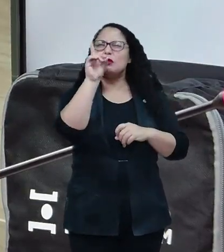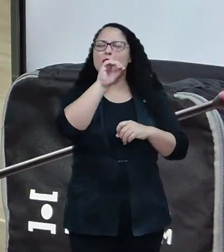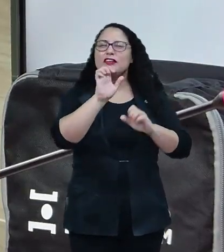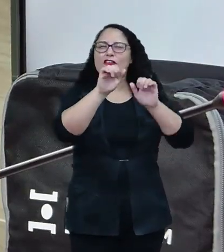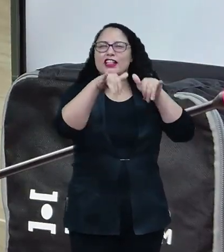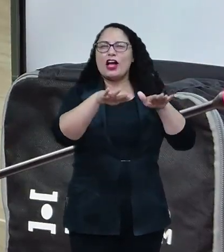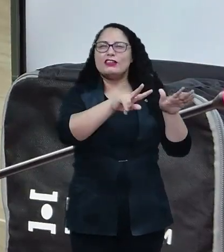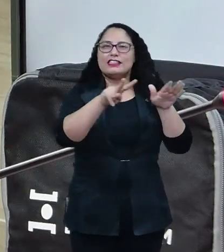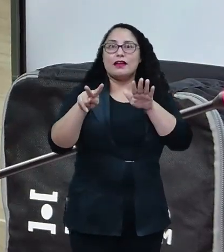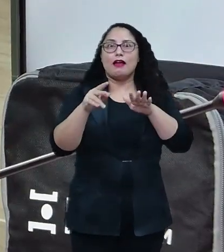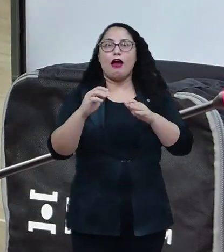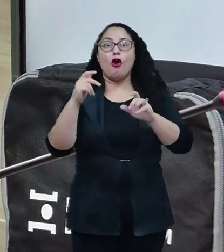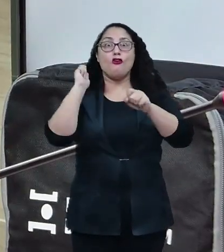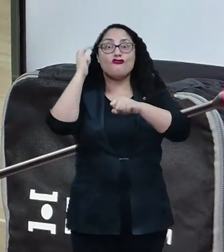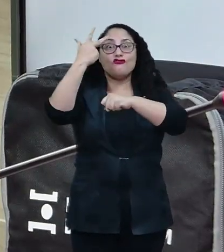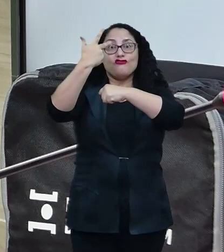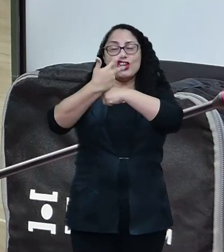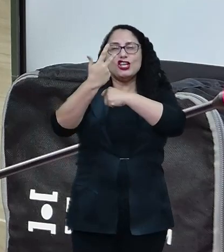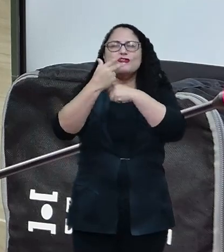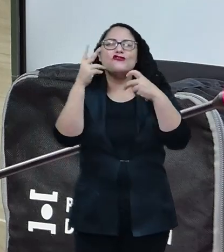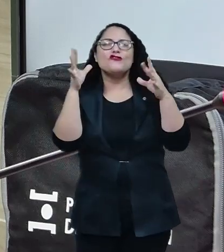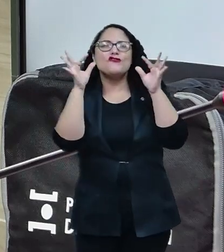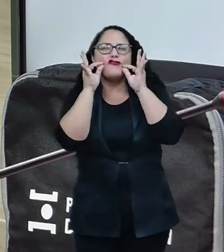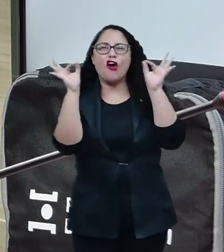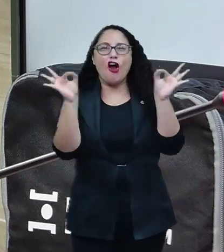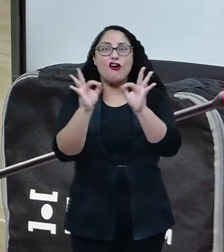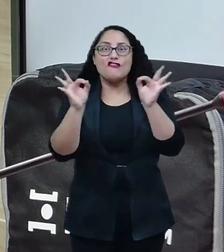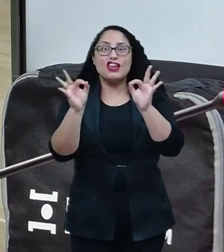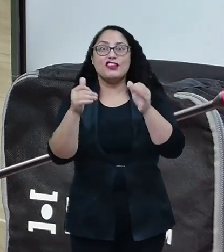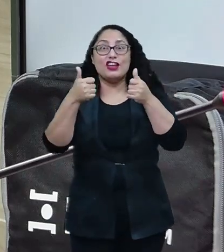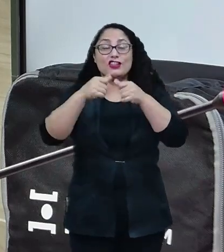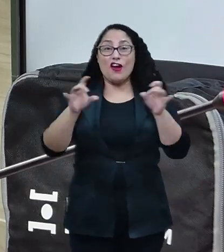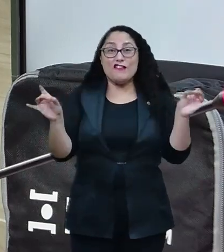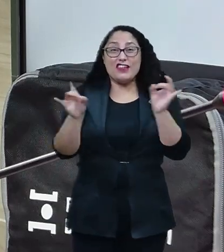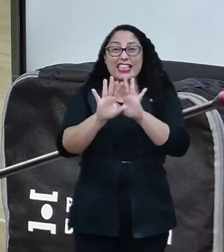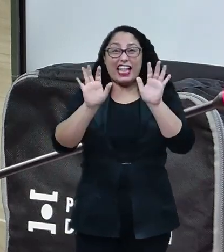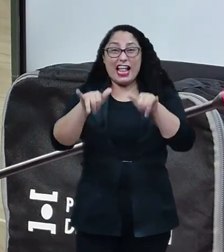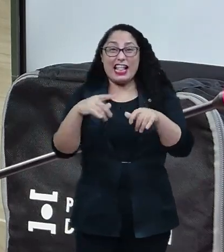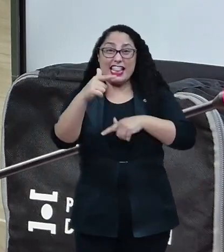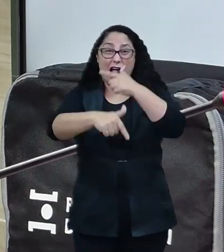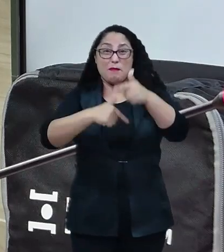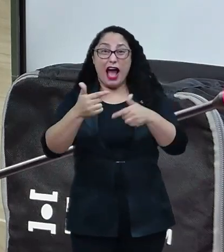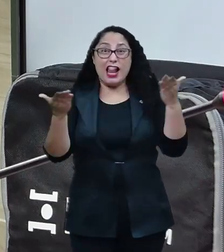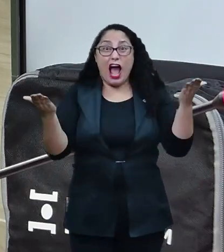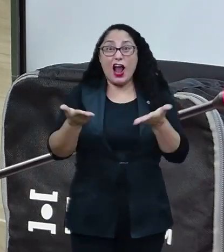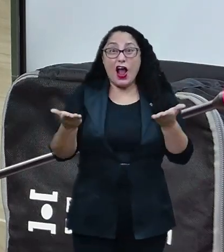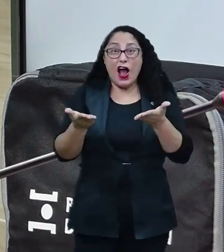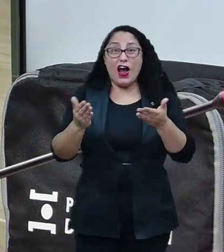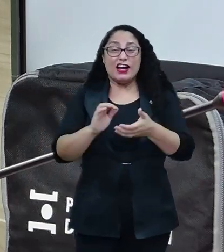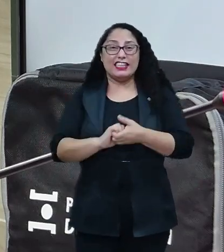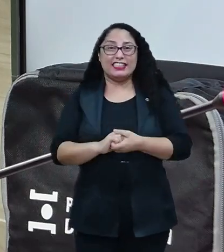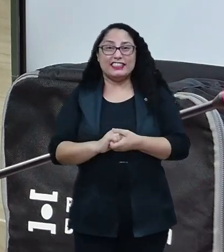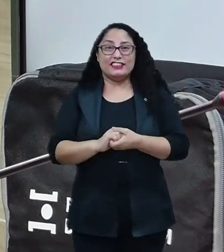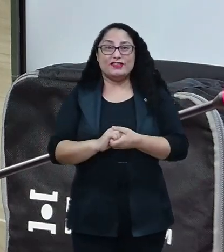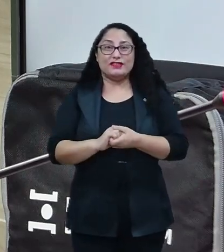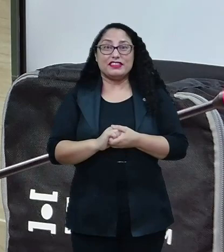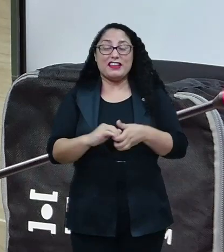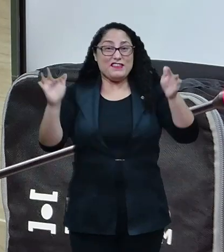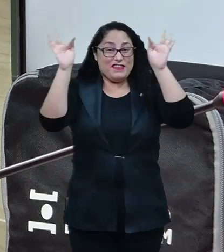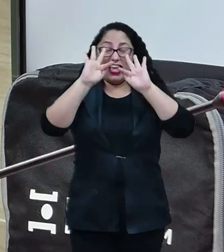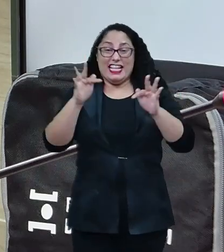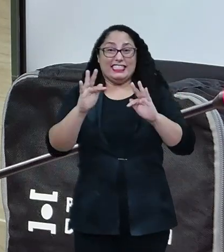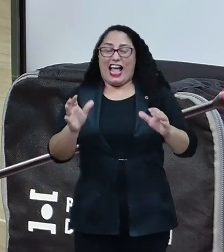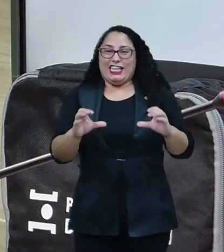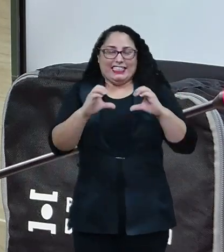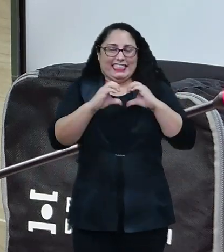Aí recebi um vídeo dele, um vídeo super fofinho. Cara, ó, tô aqui, terminei o trabalho agora, queria, assim, com felicidade